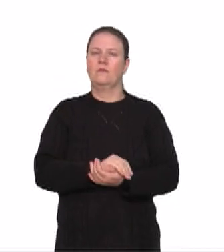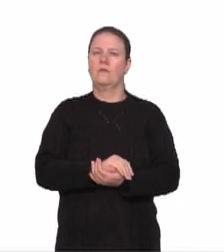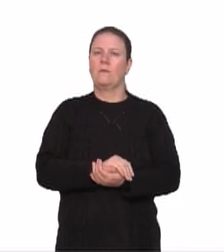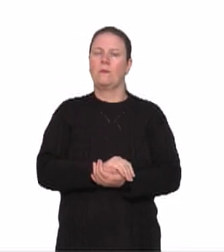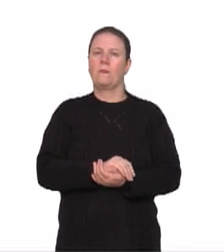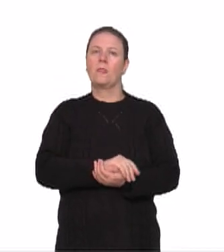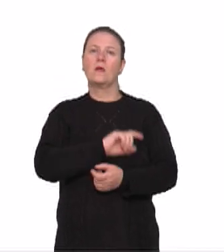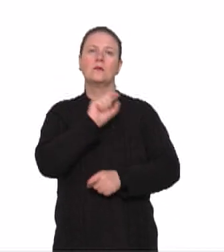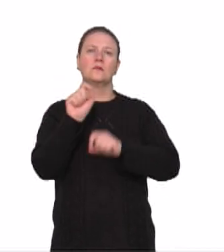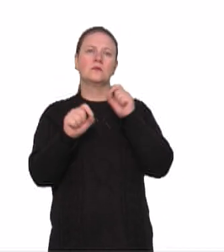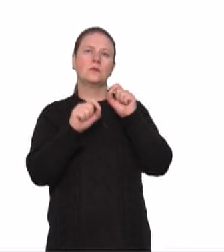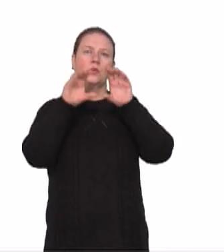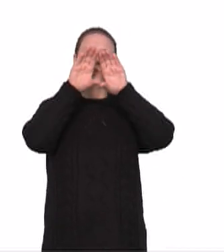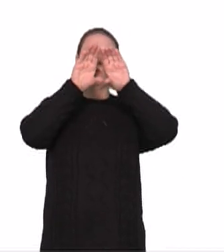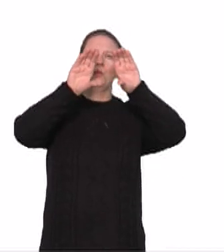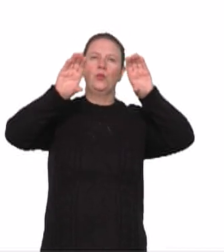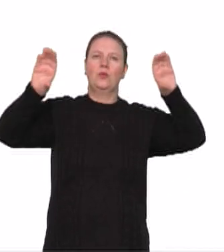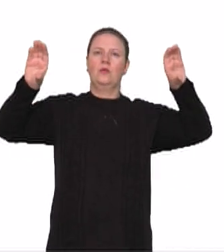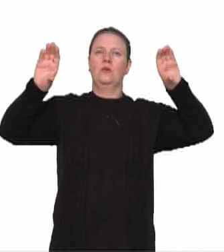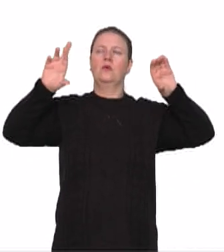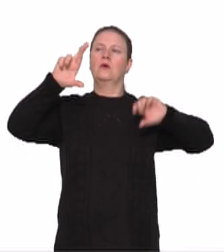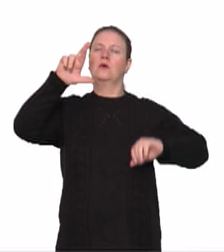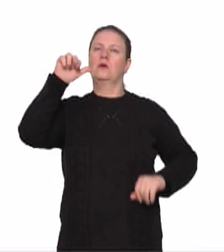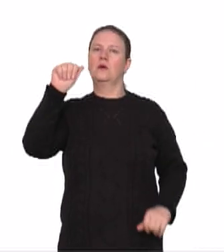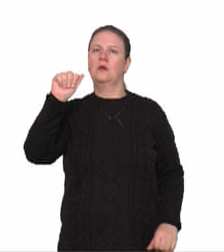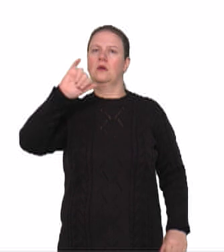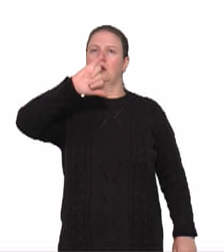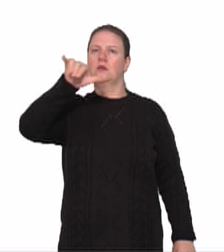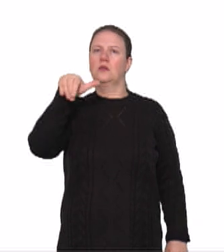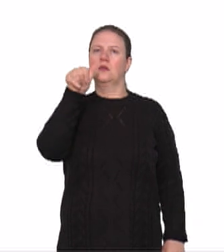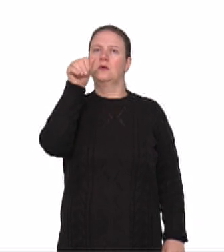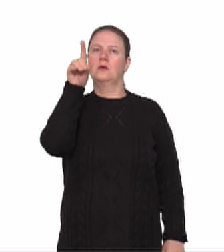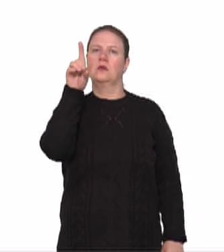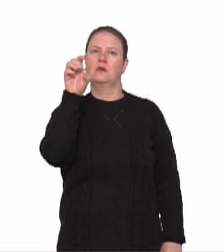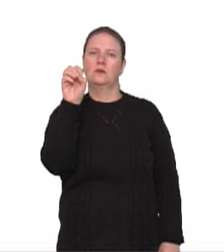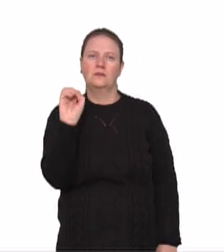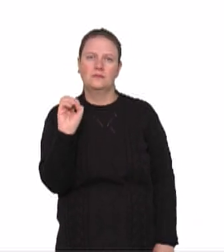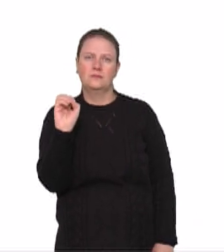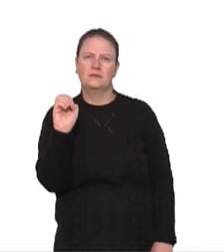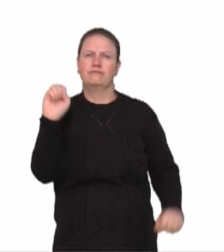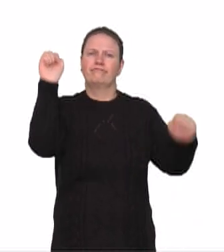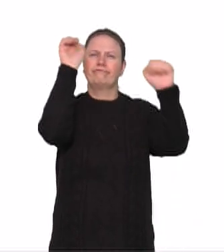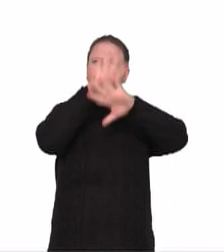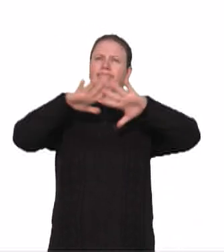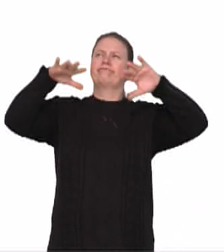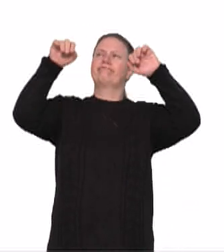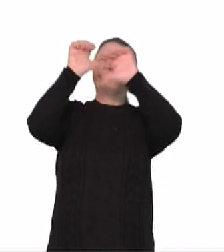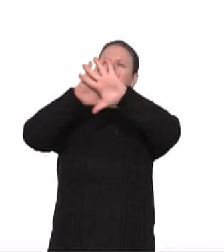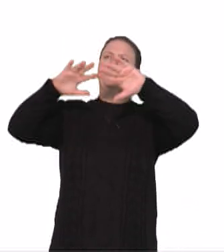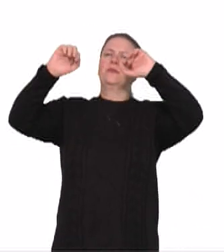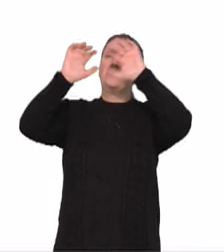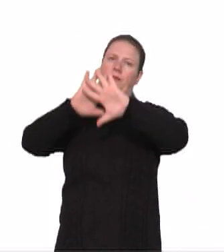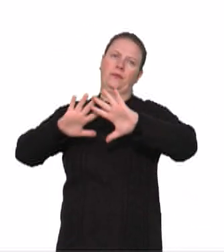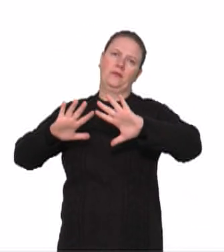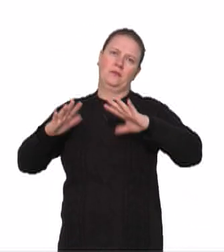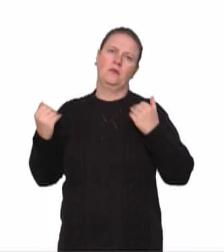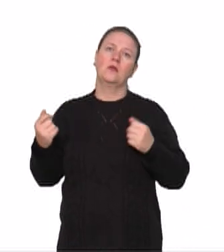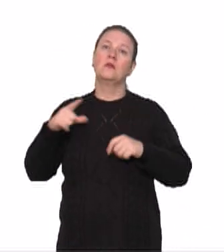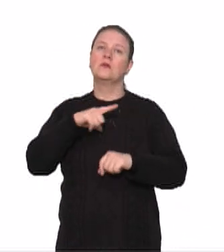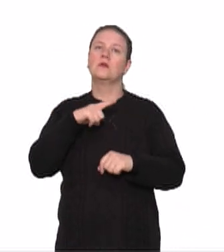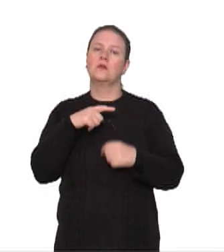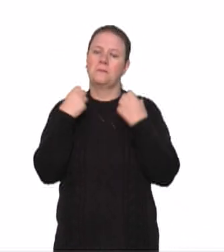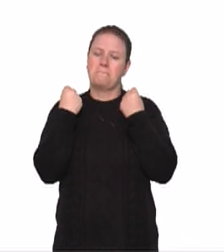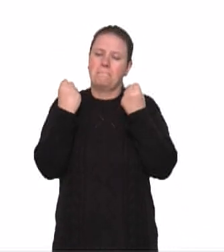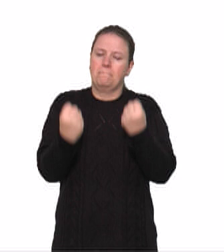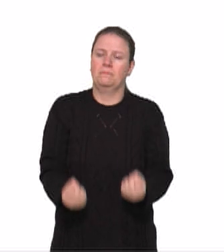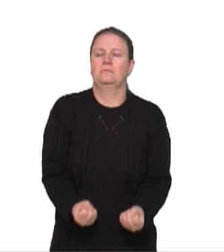luz já deixa o céu rajado. Né? Então já deixa ali o céu rajado, a última palavra termina em ado,